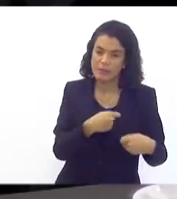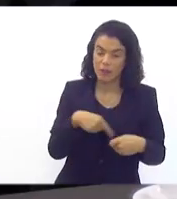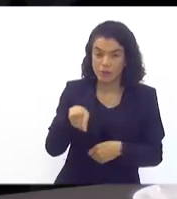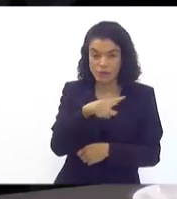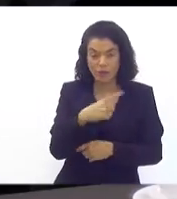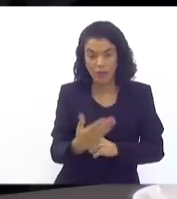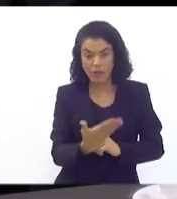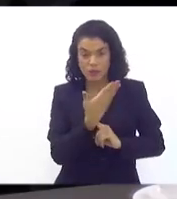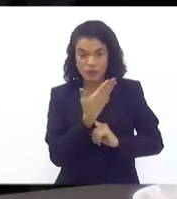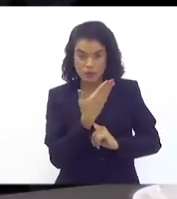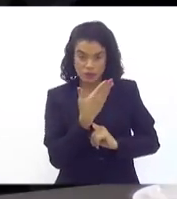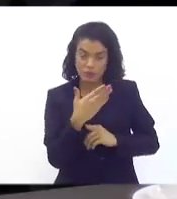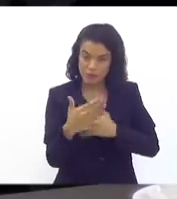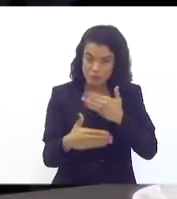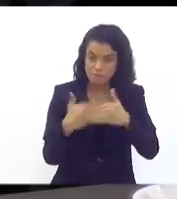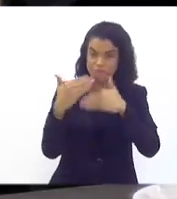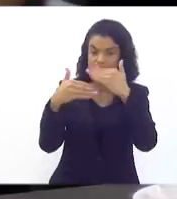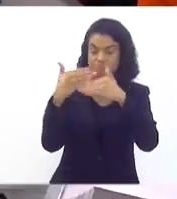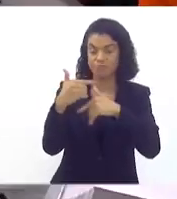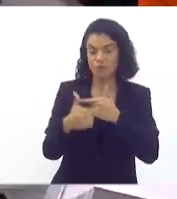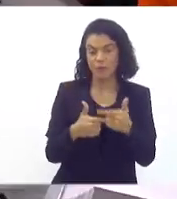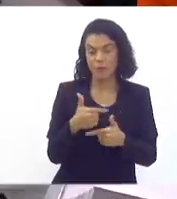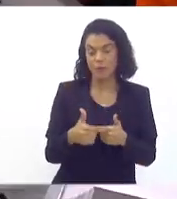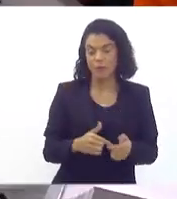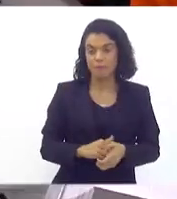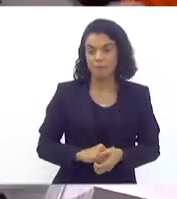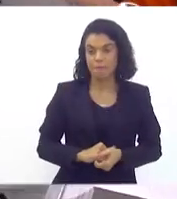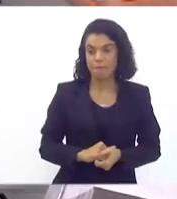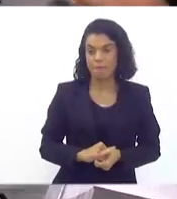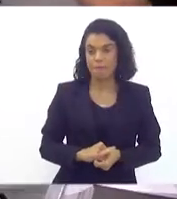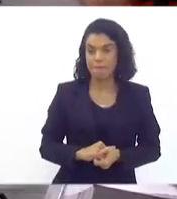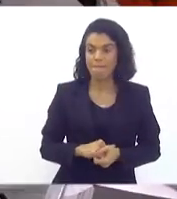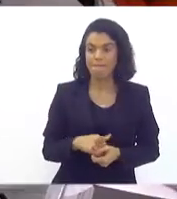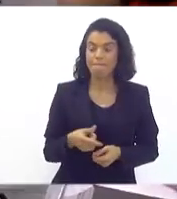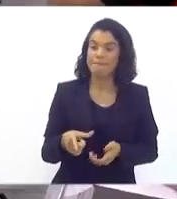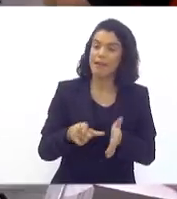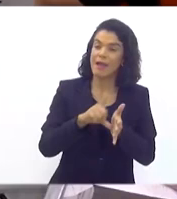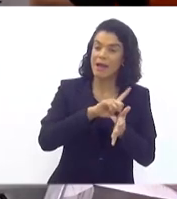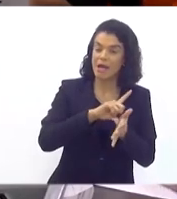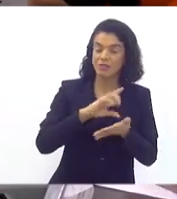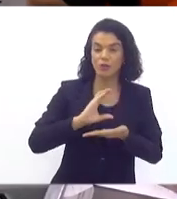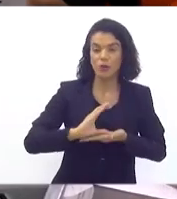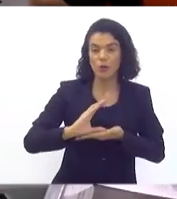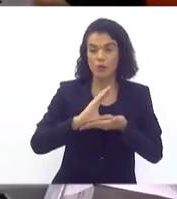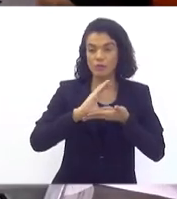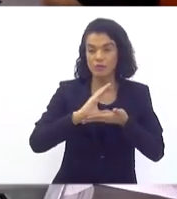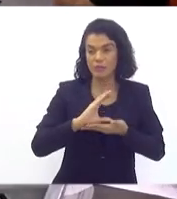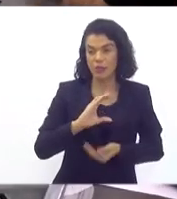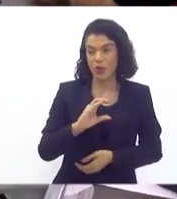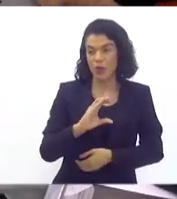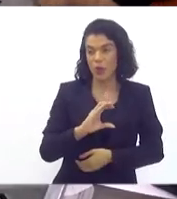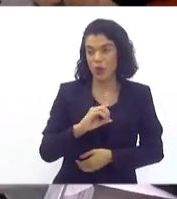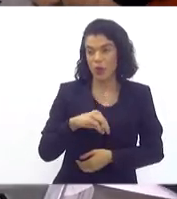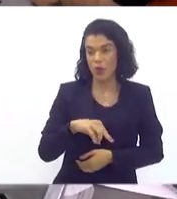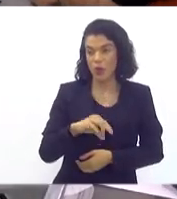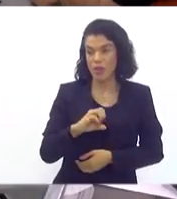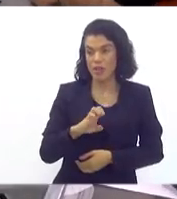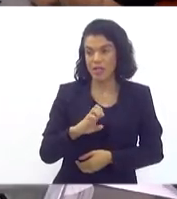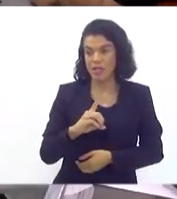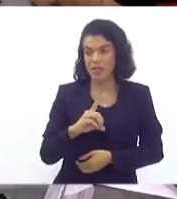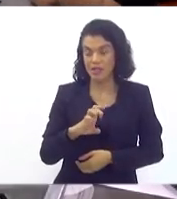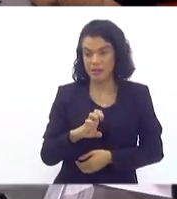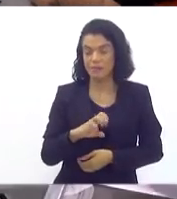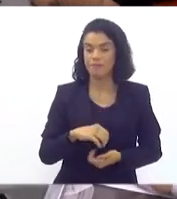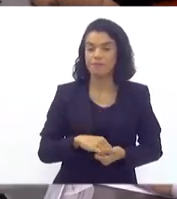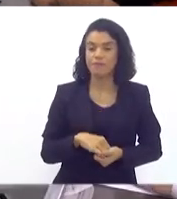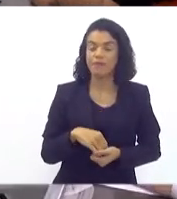ajude aí a conseguir para dar um bom andamento ao nosso trabalho antes de passar a palavra para o conselheiro Conde destacar a presença do nosso Deputado